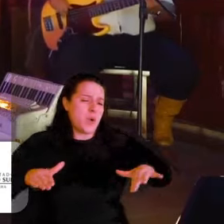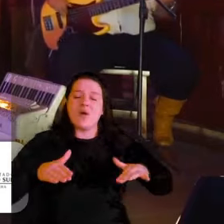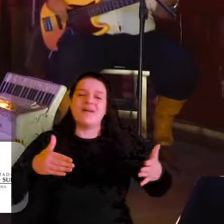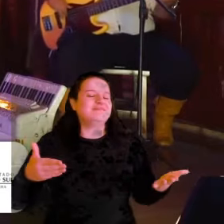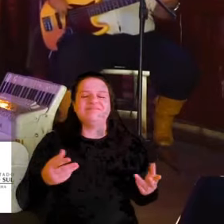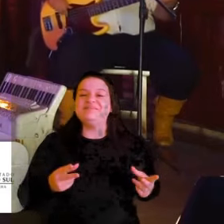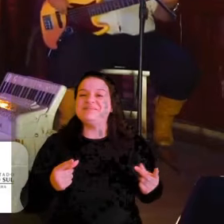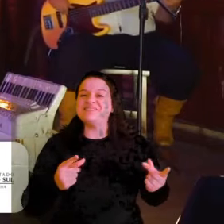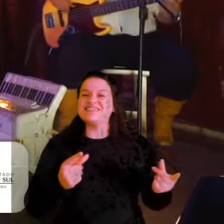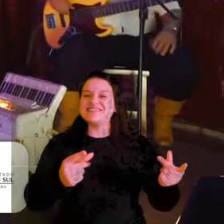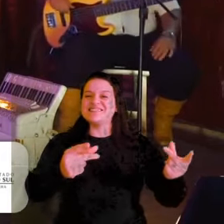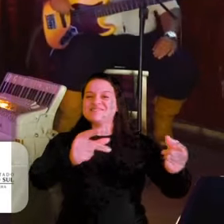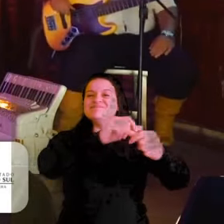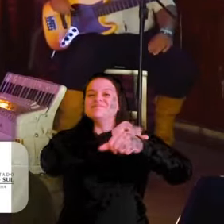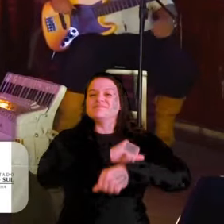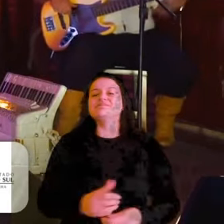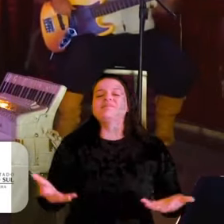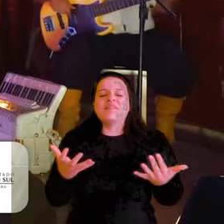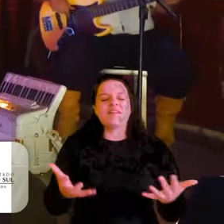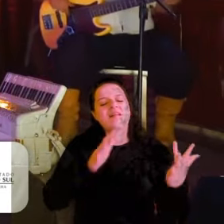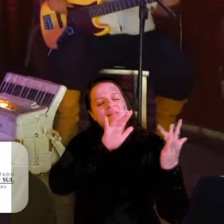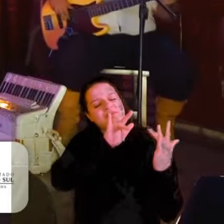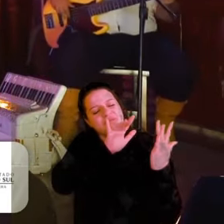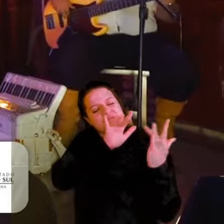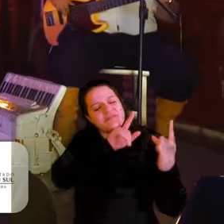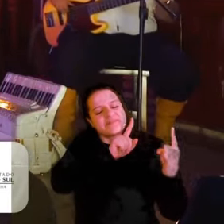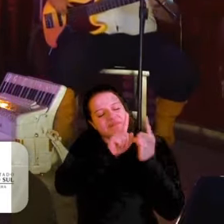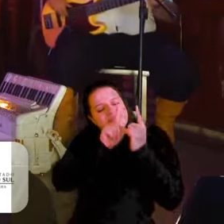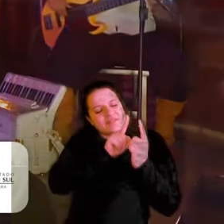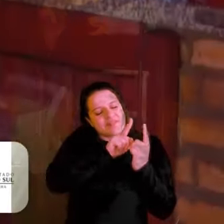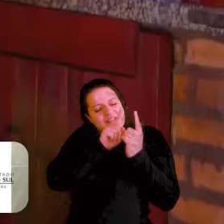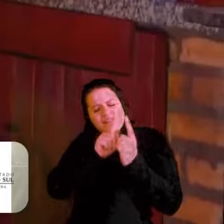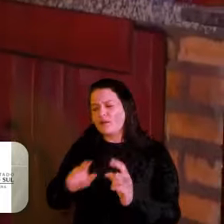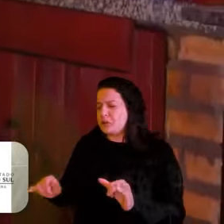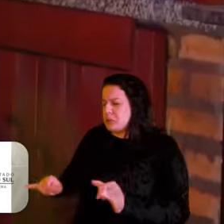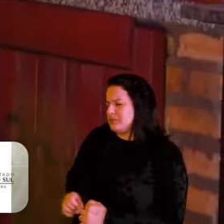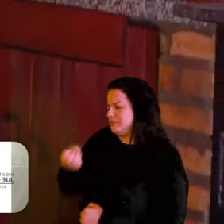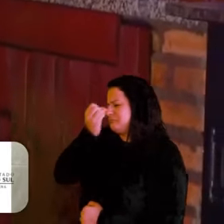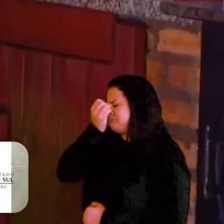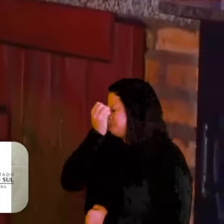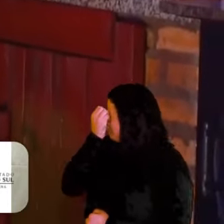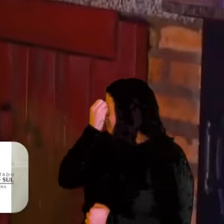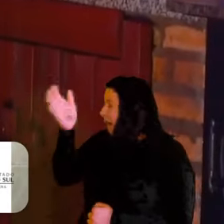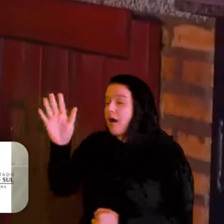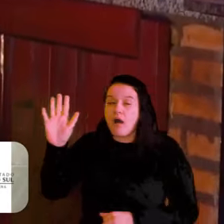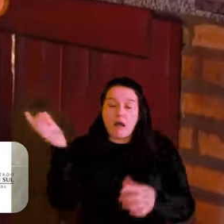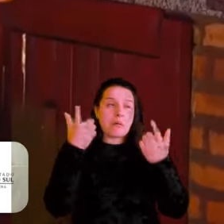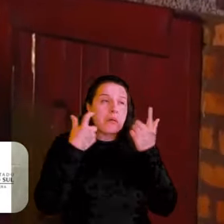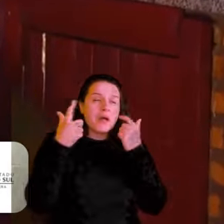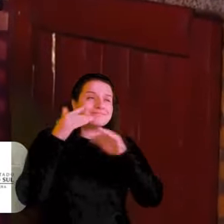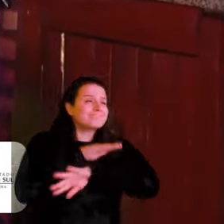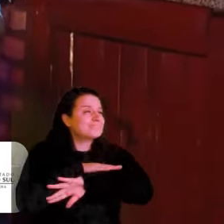Pensava apenas ser um sonho de momento. Quero te namorar, não quero mais